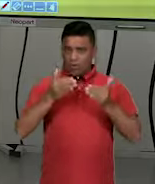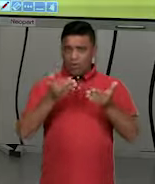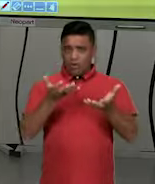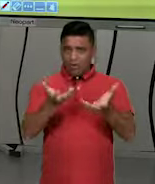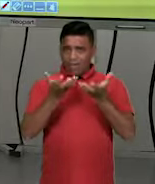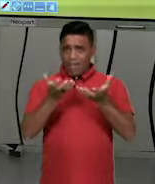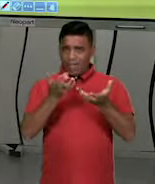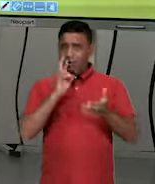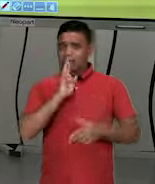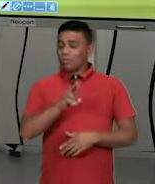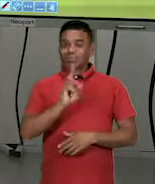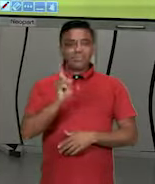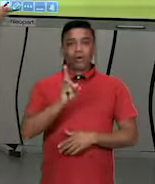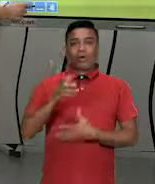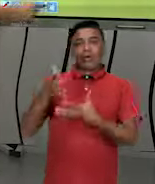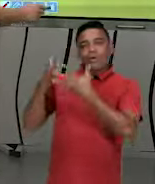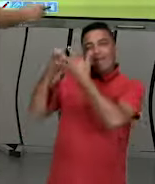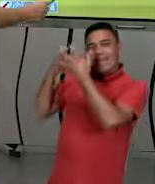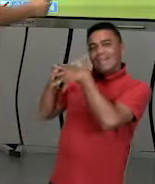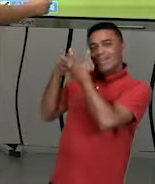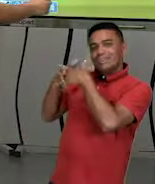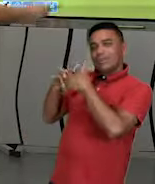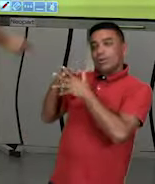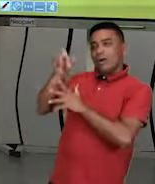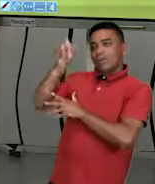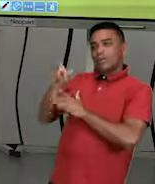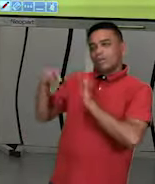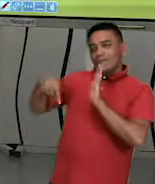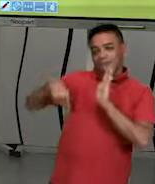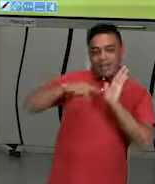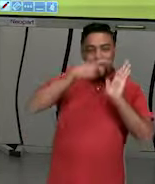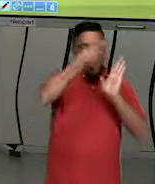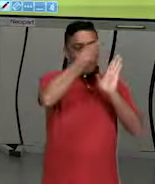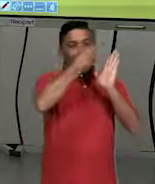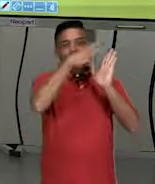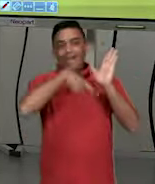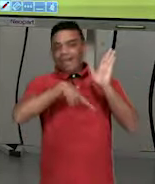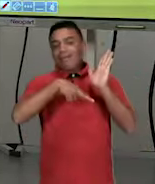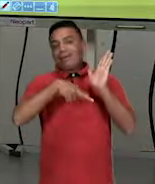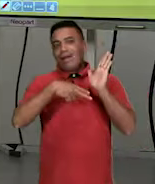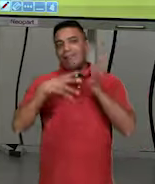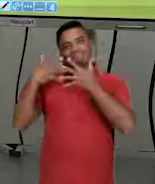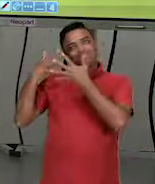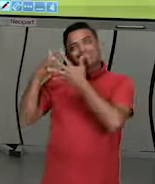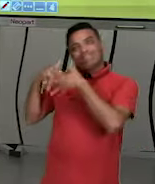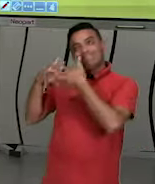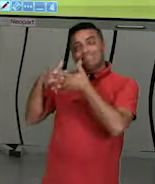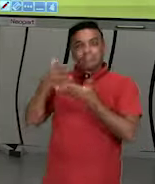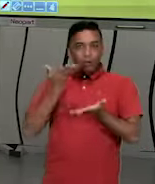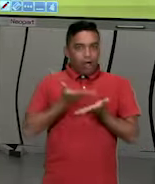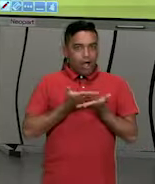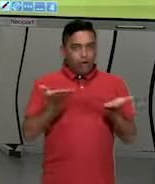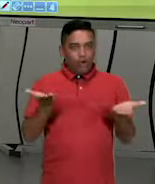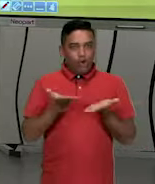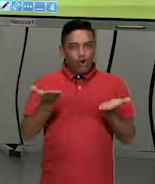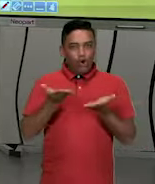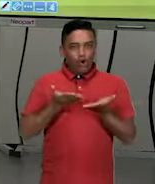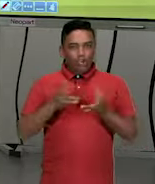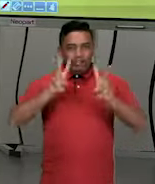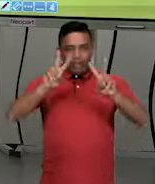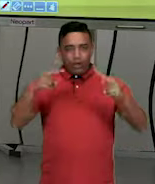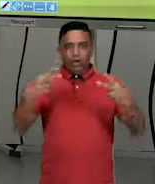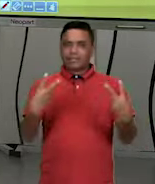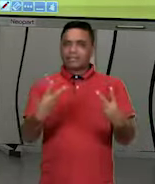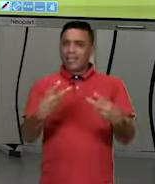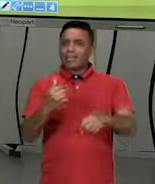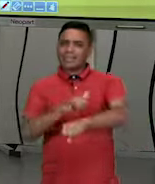levar o leitor à reflexão daquilo, tá bom? Na aula de hoje, então, nós reconhecemos